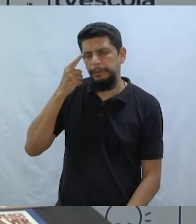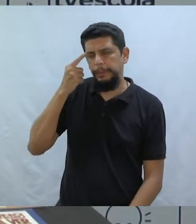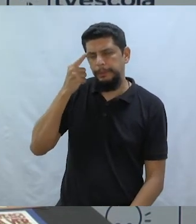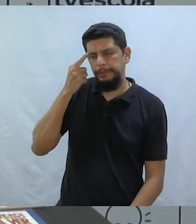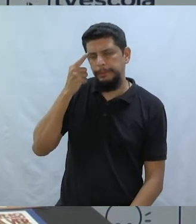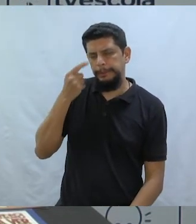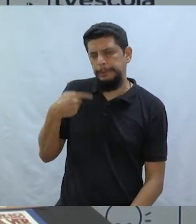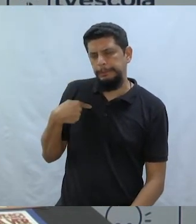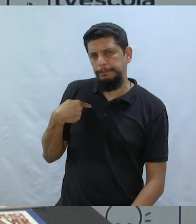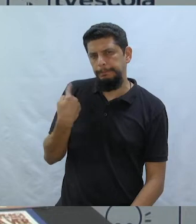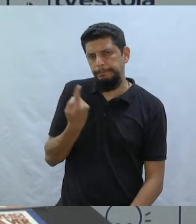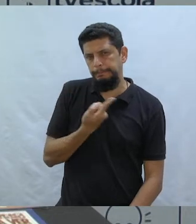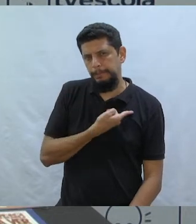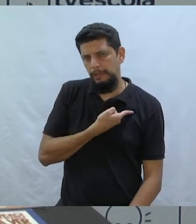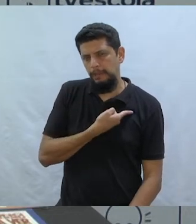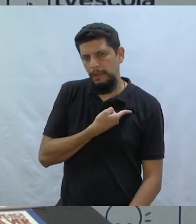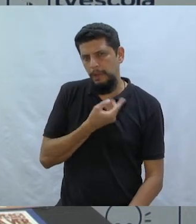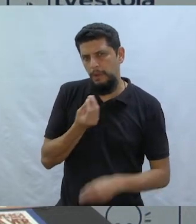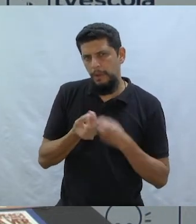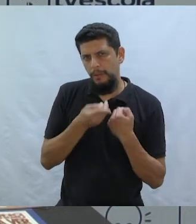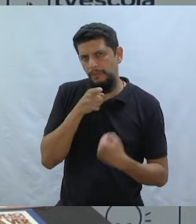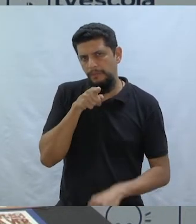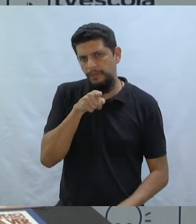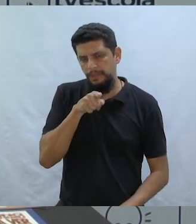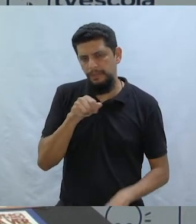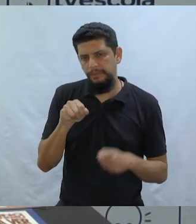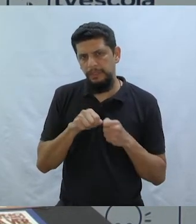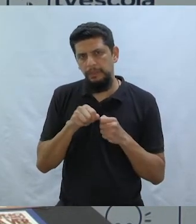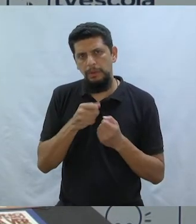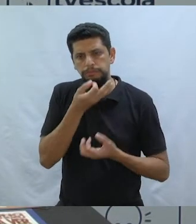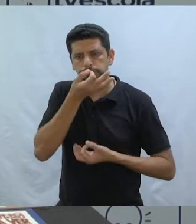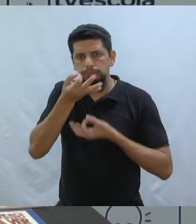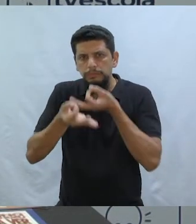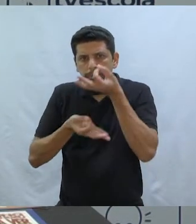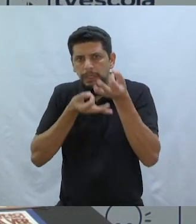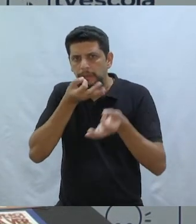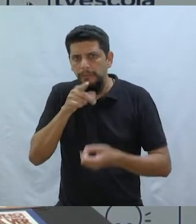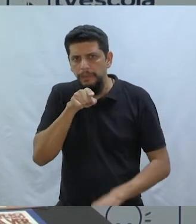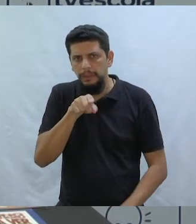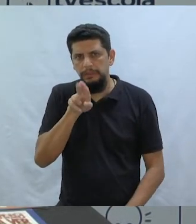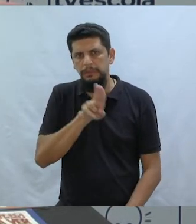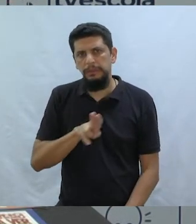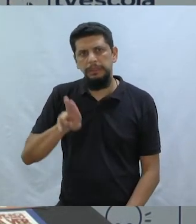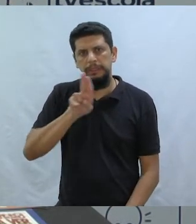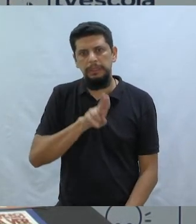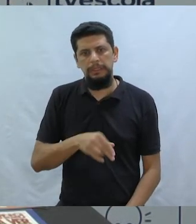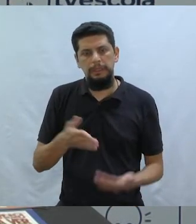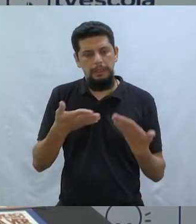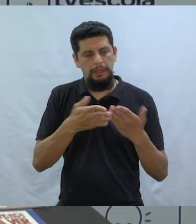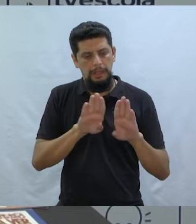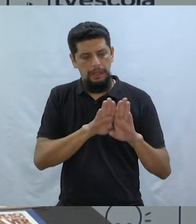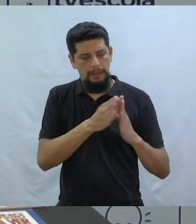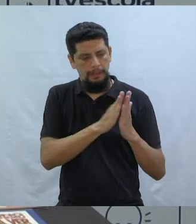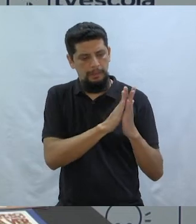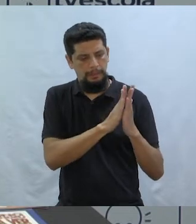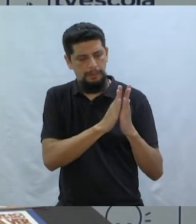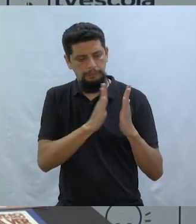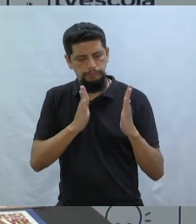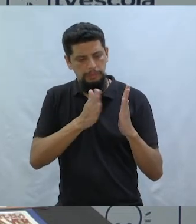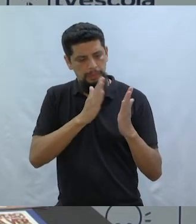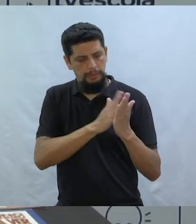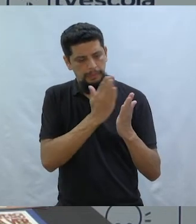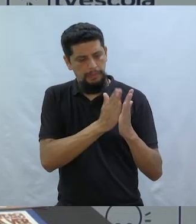nós pensar em nós como que você faria Que tipo de argumento você i utilizar para que abrisse